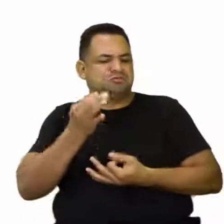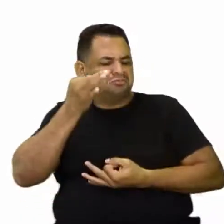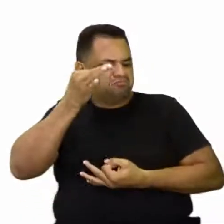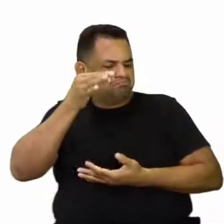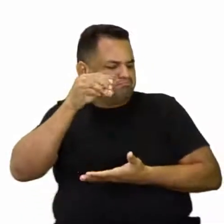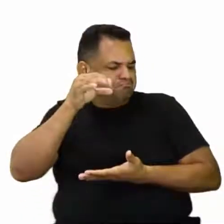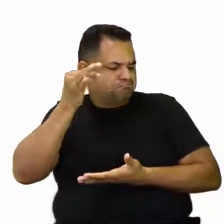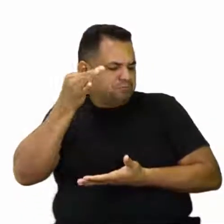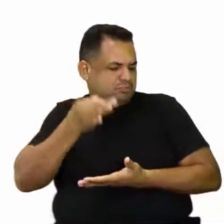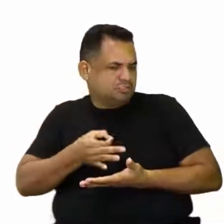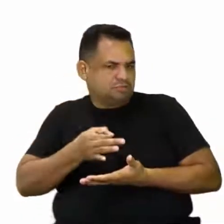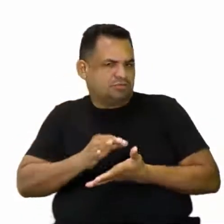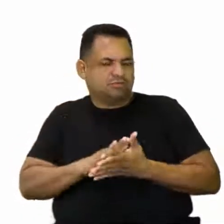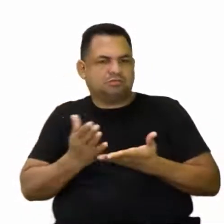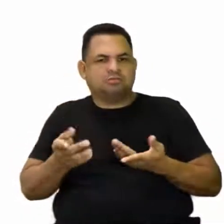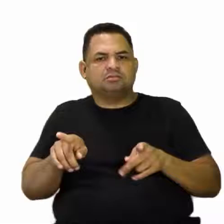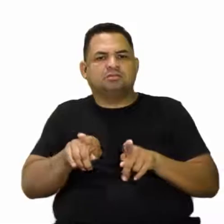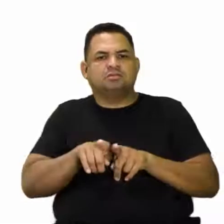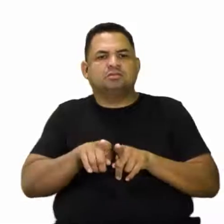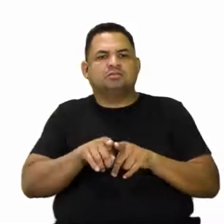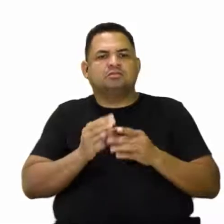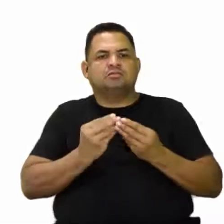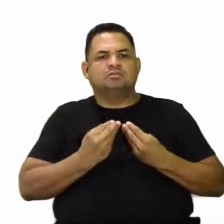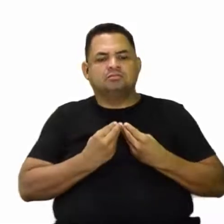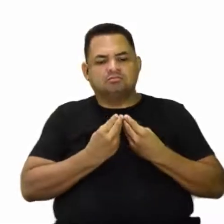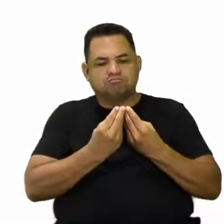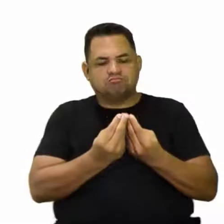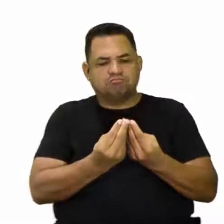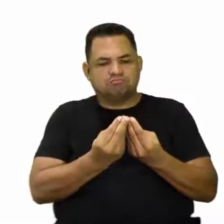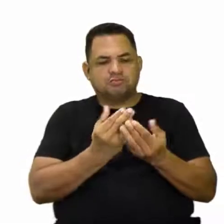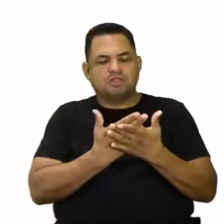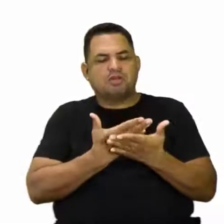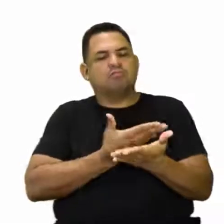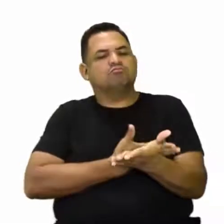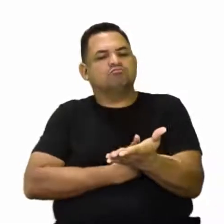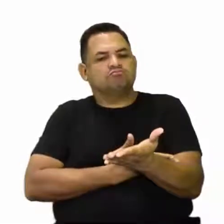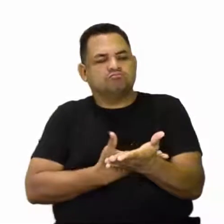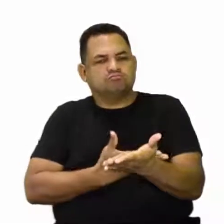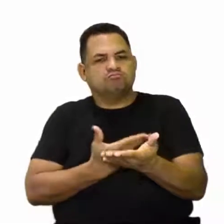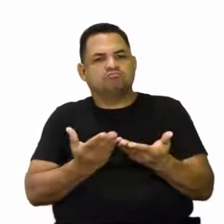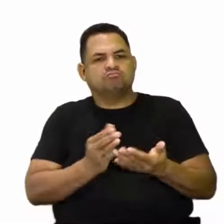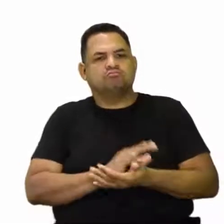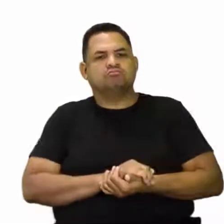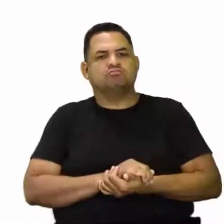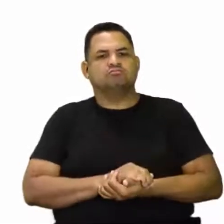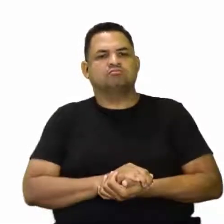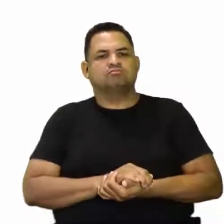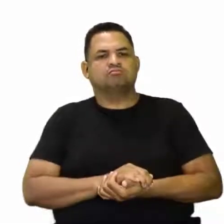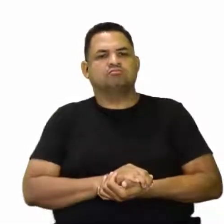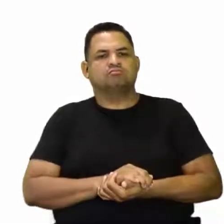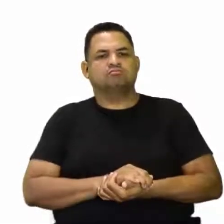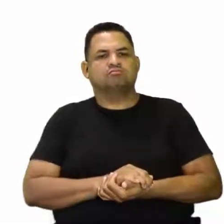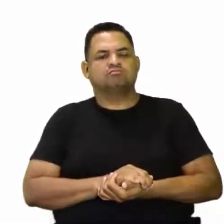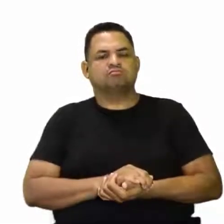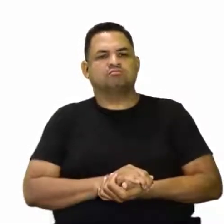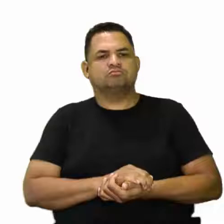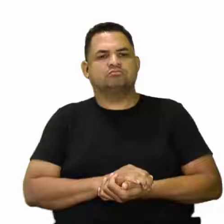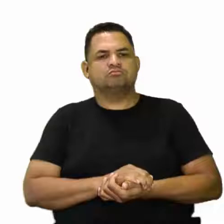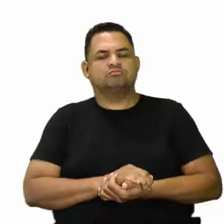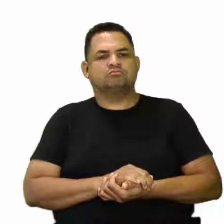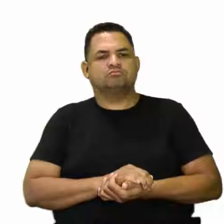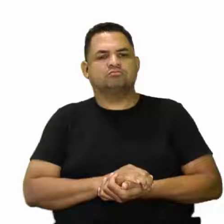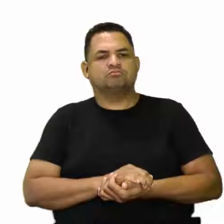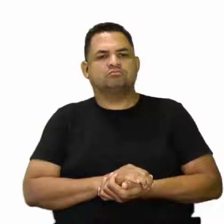certezas. Ele serve também para pedir algo de forma educada. Poderias fazer um pastel para o